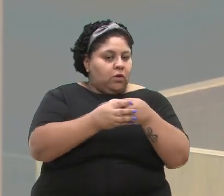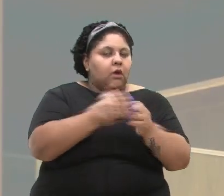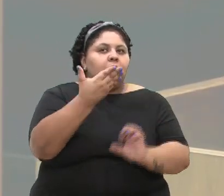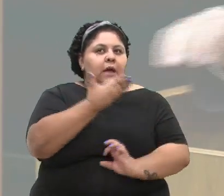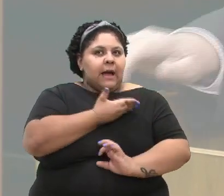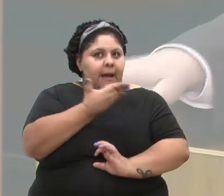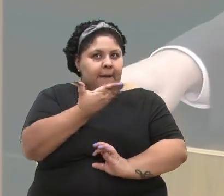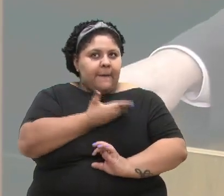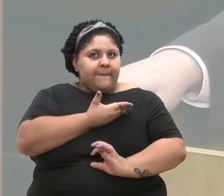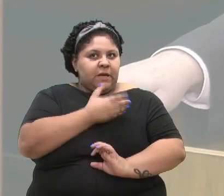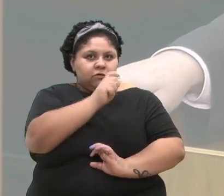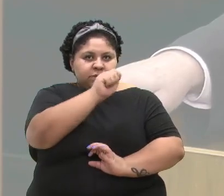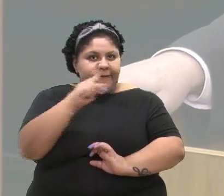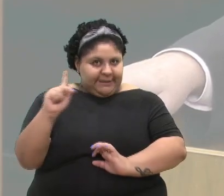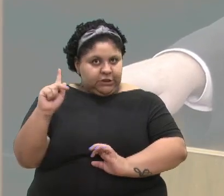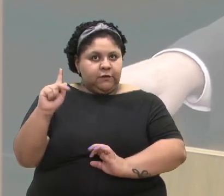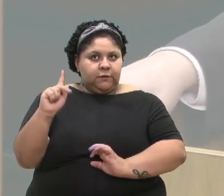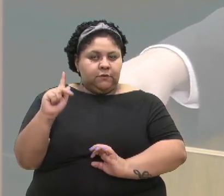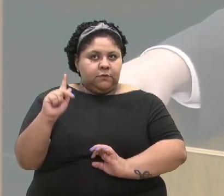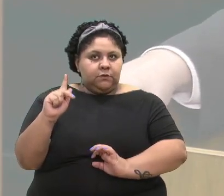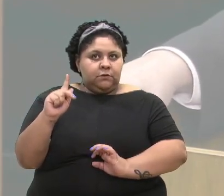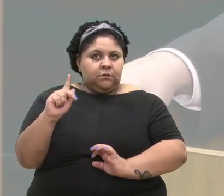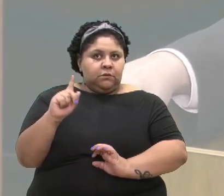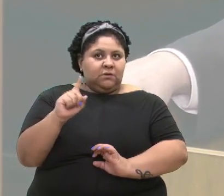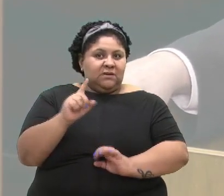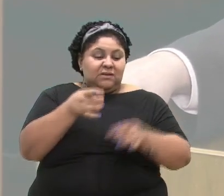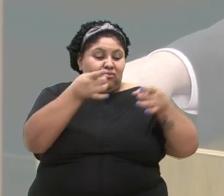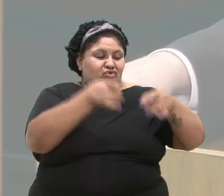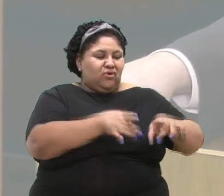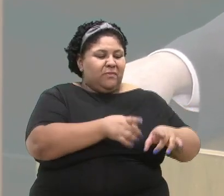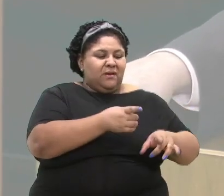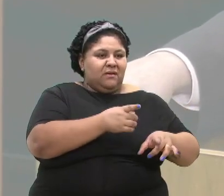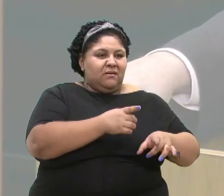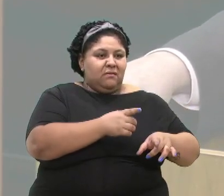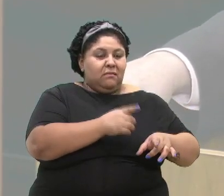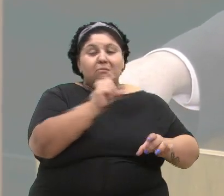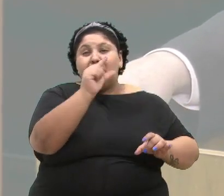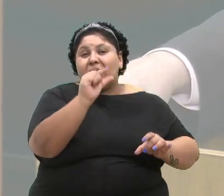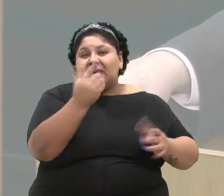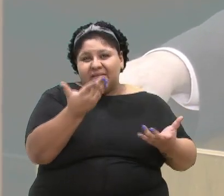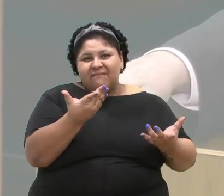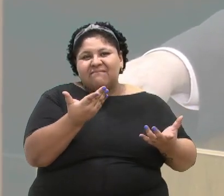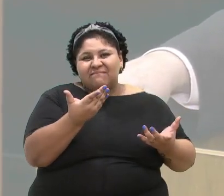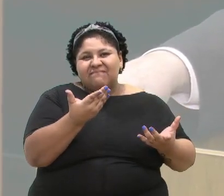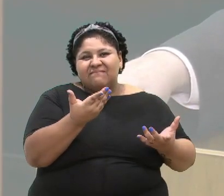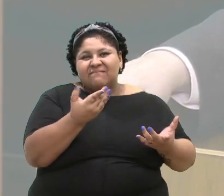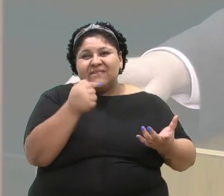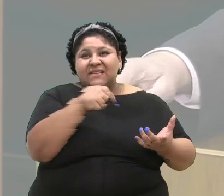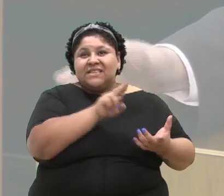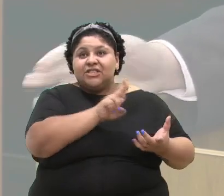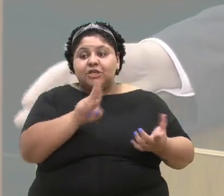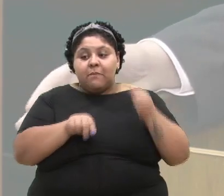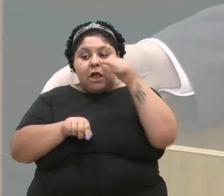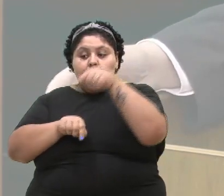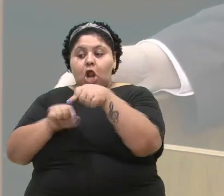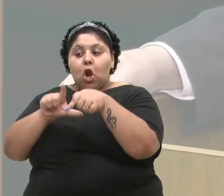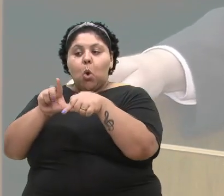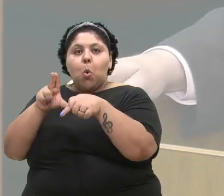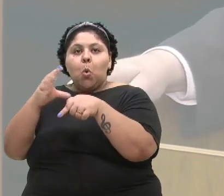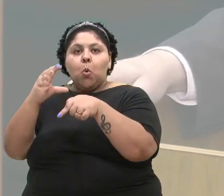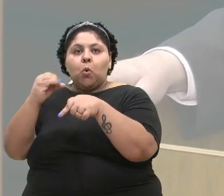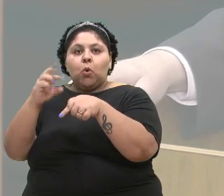e aplicativos, é que não sobra muito, sobra pouco. Isso se chama lucro ou